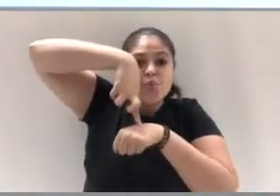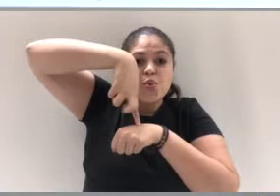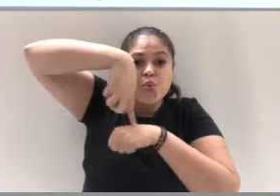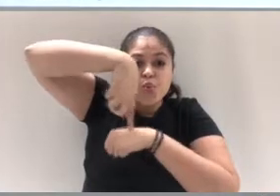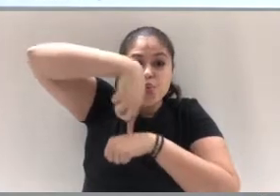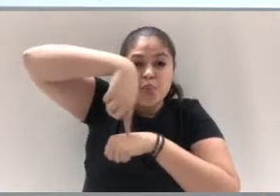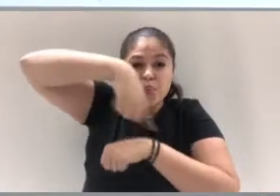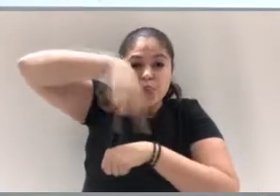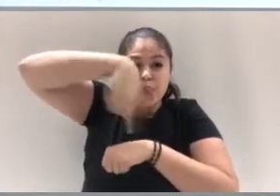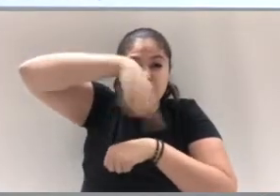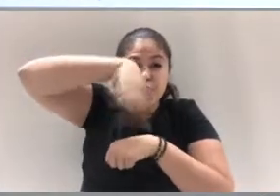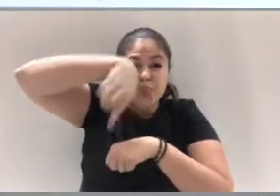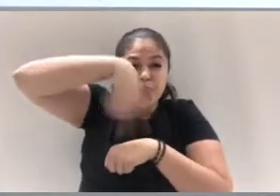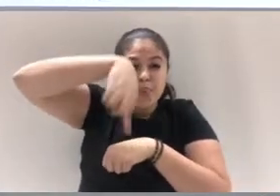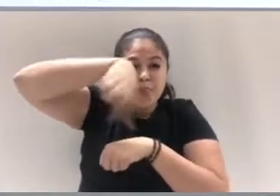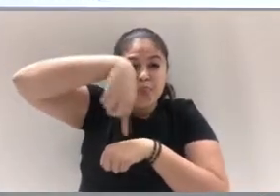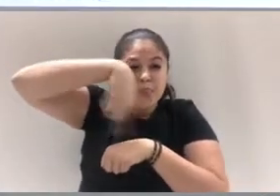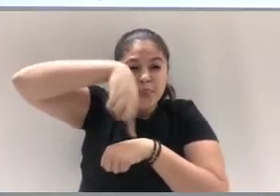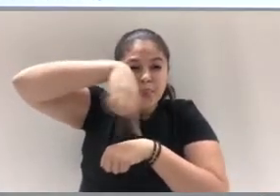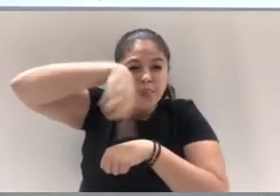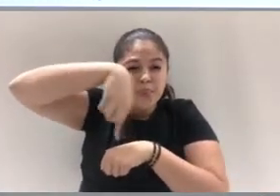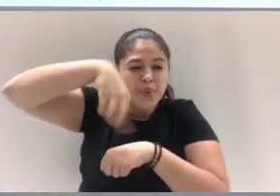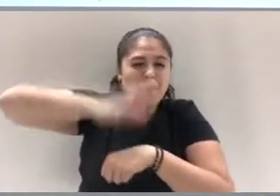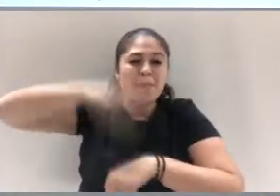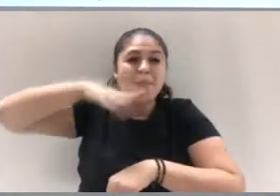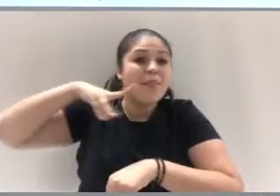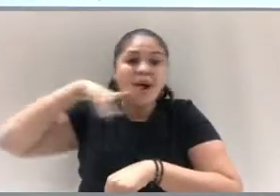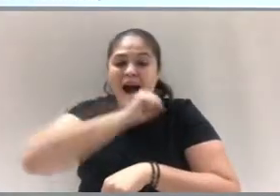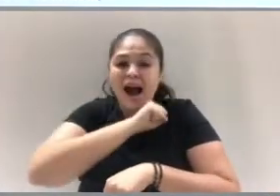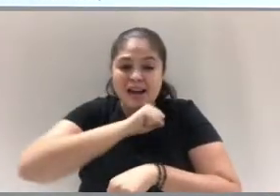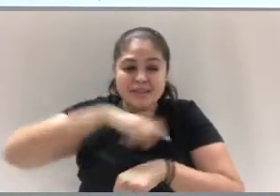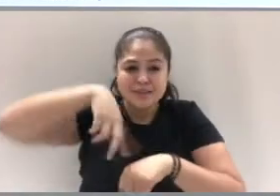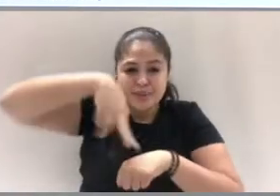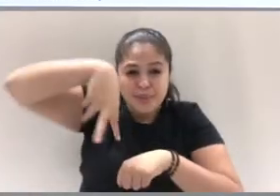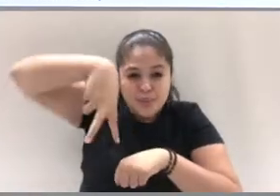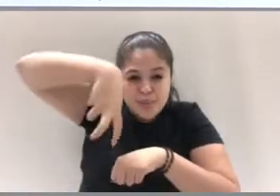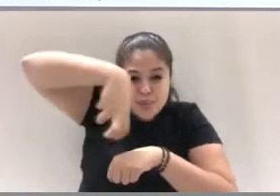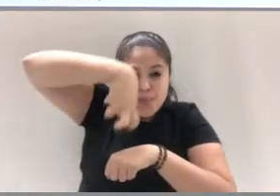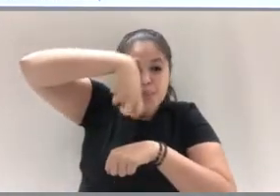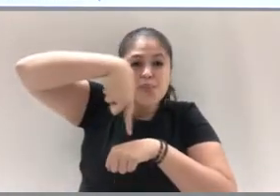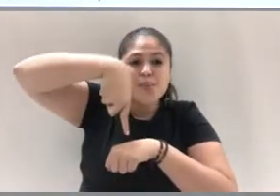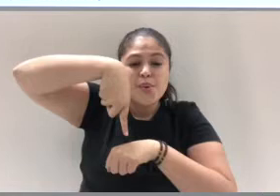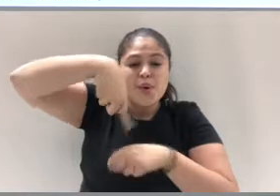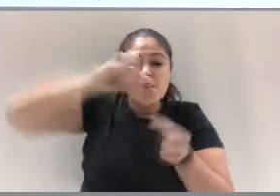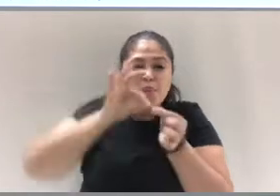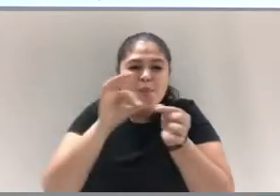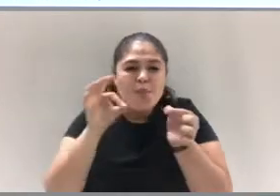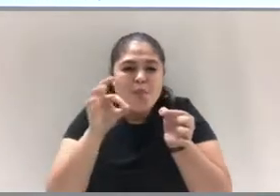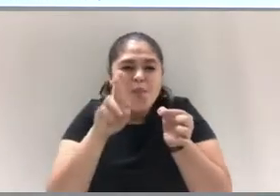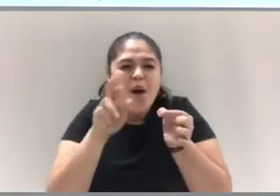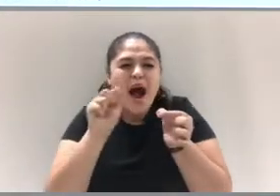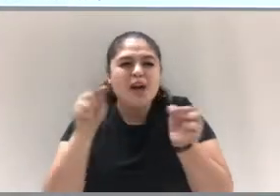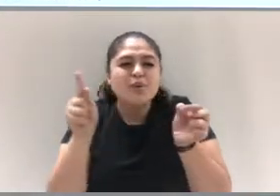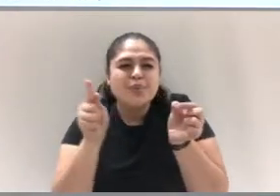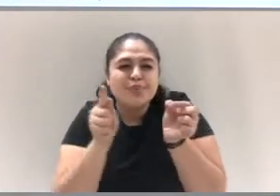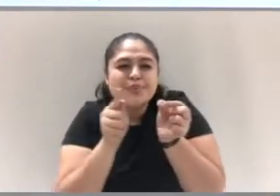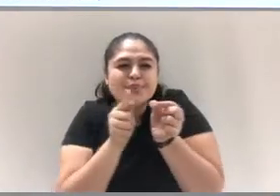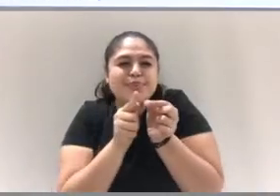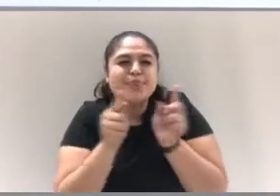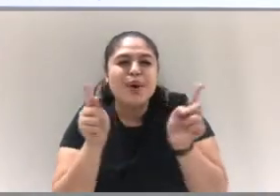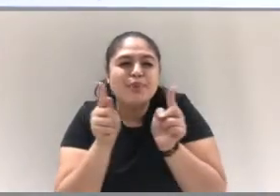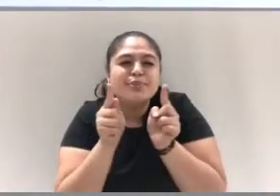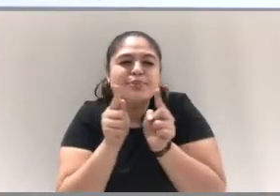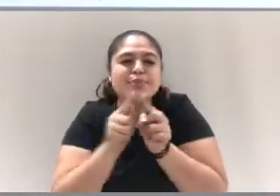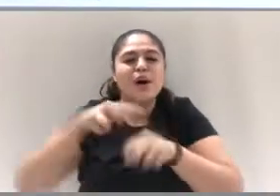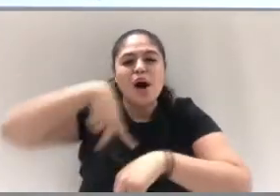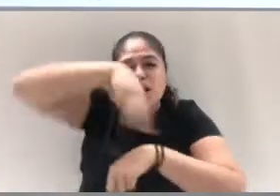ou seja, ela recolhe a perna, ela começa a girar com maior velocidade. Isso se deve ao fato